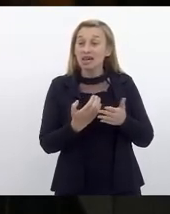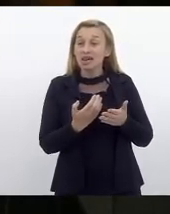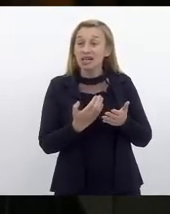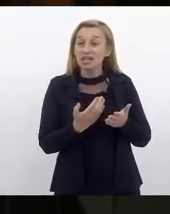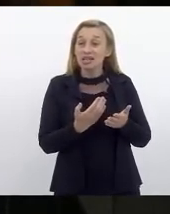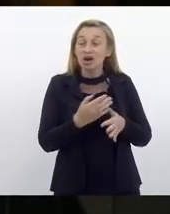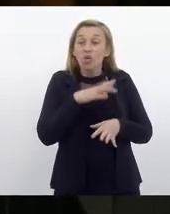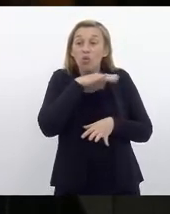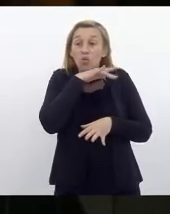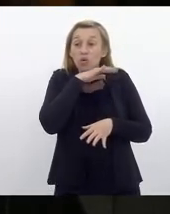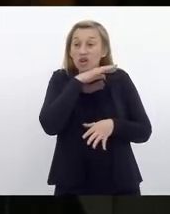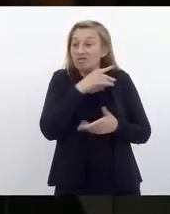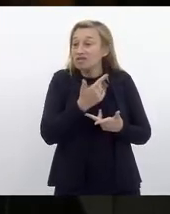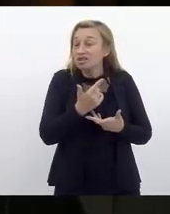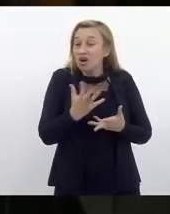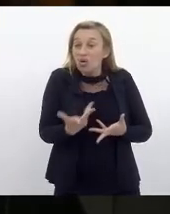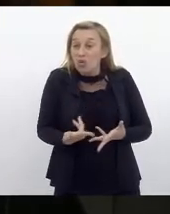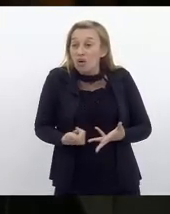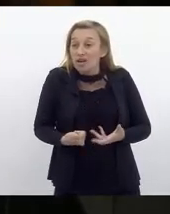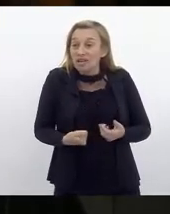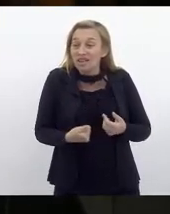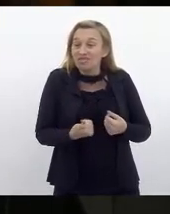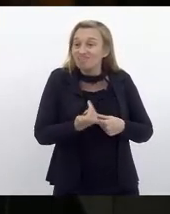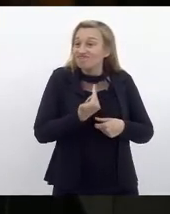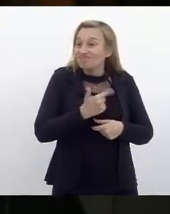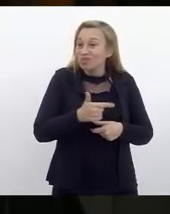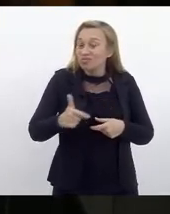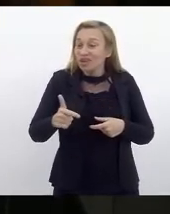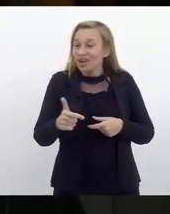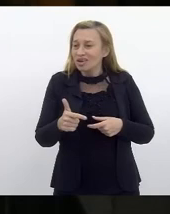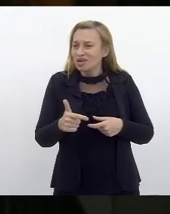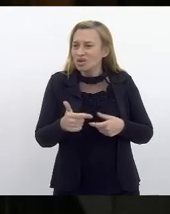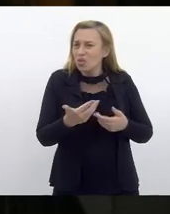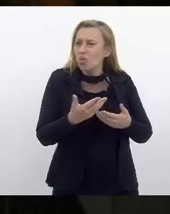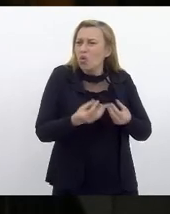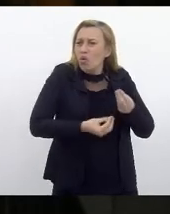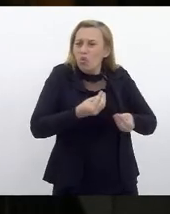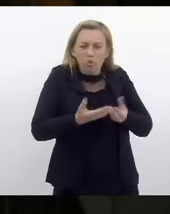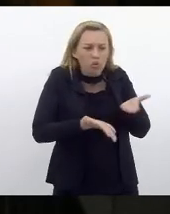mínima condição de cuidar da vida desses funcionários.